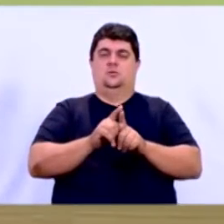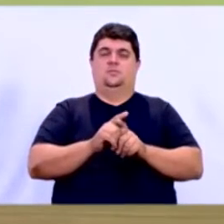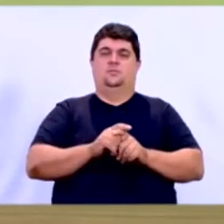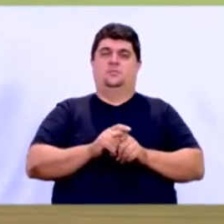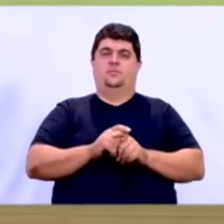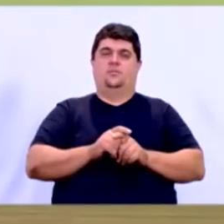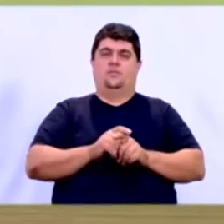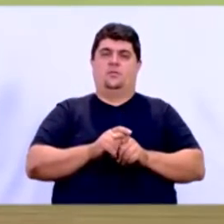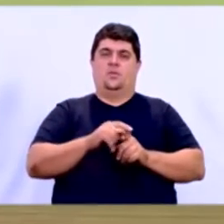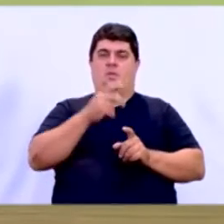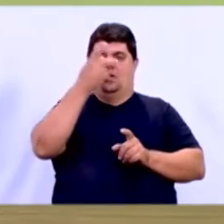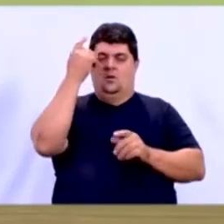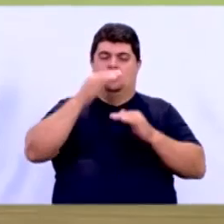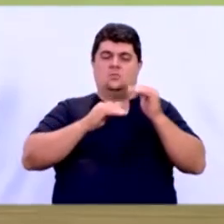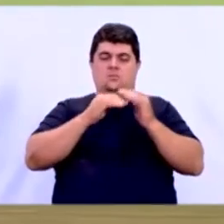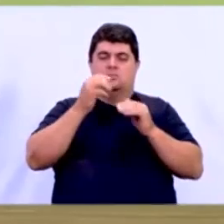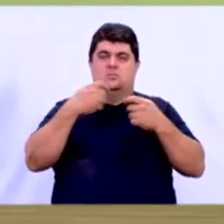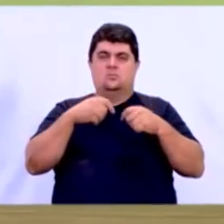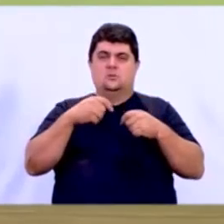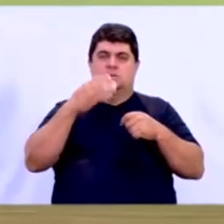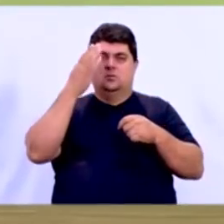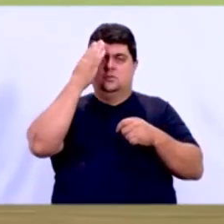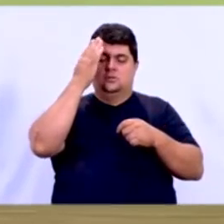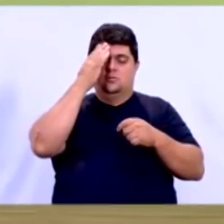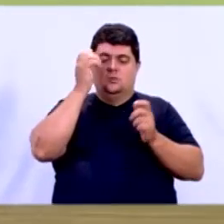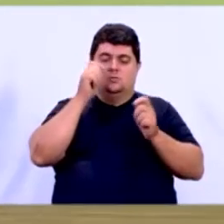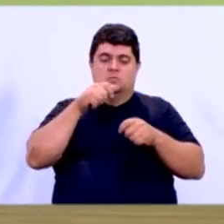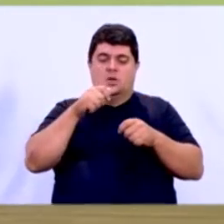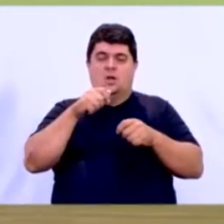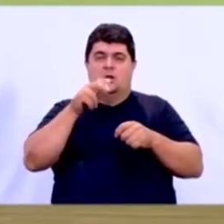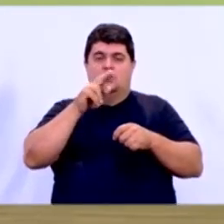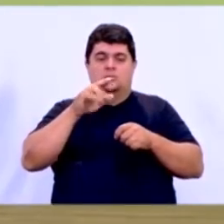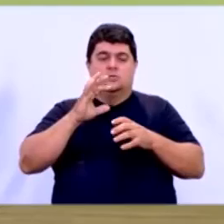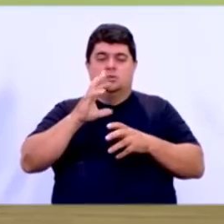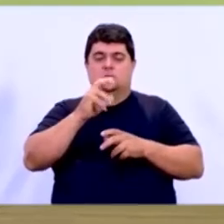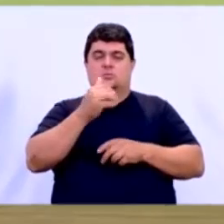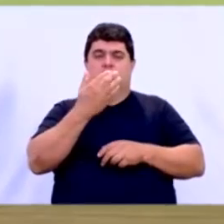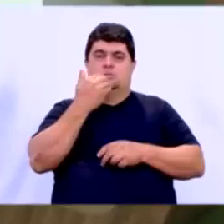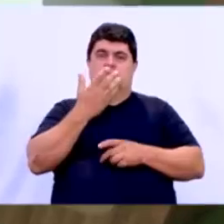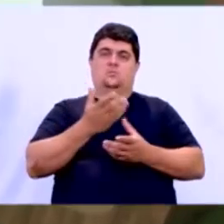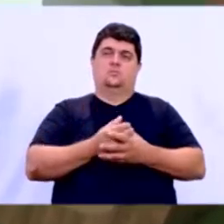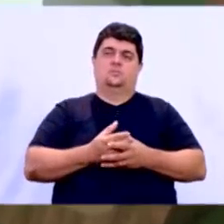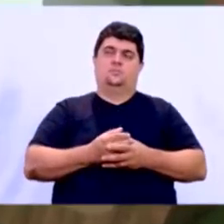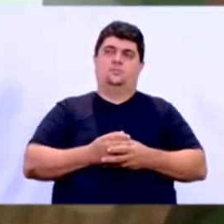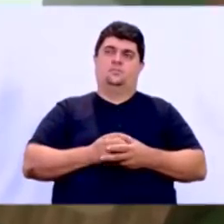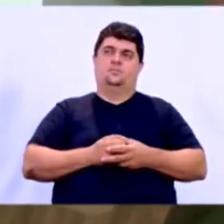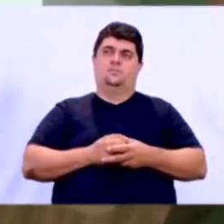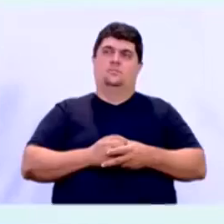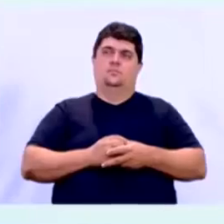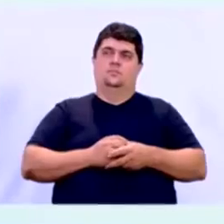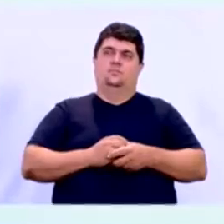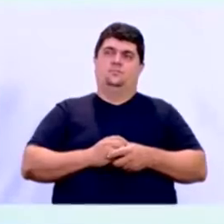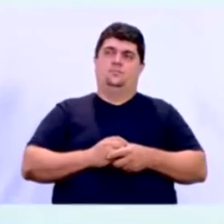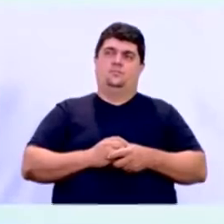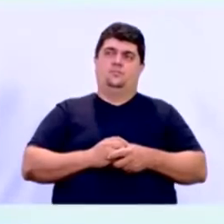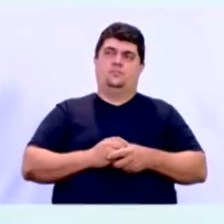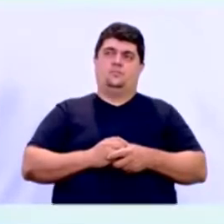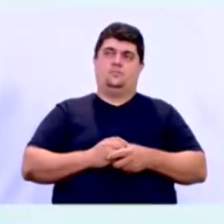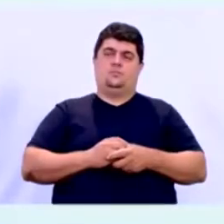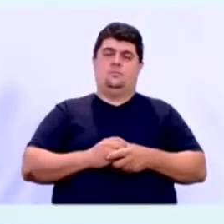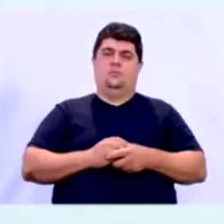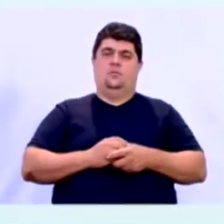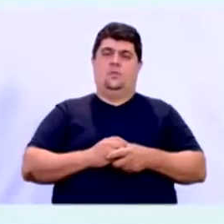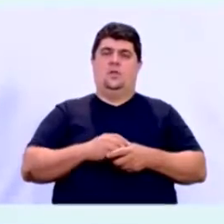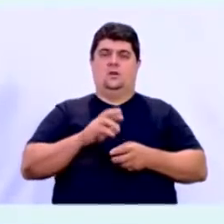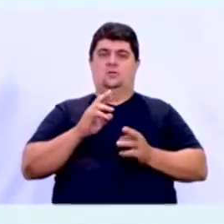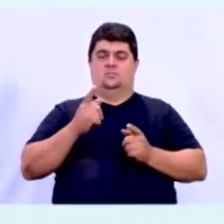que os servidores, que os funcionários tenham condições de atender tudo aquilo que é necessário, não é verdade? É isso mesmo. Então, esse diferencial